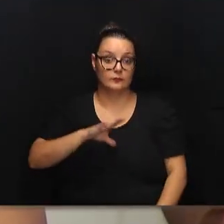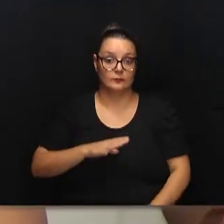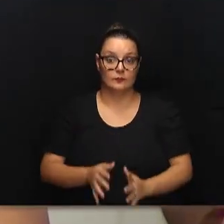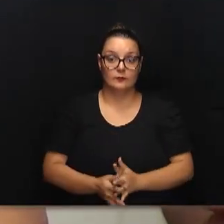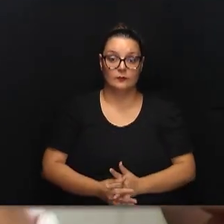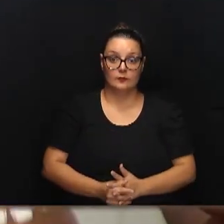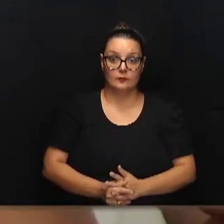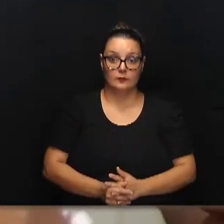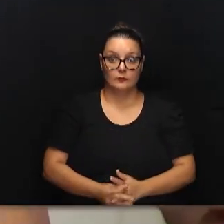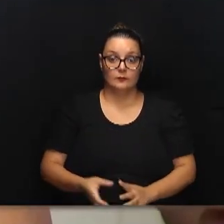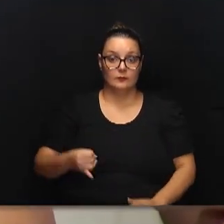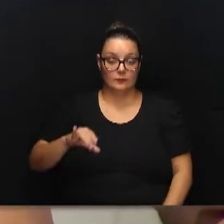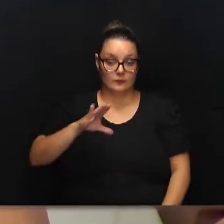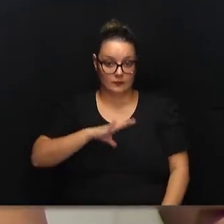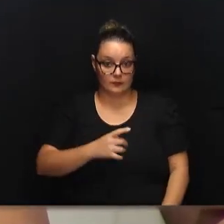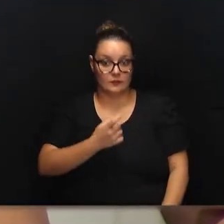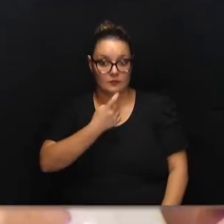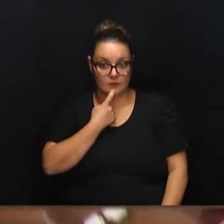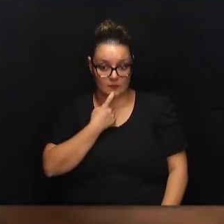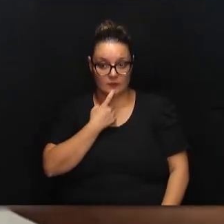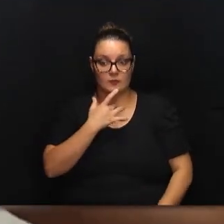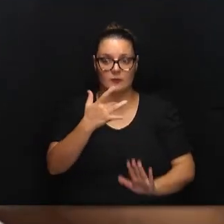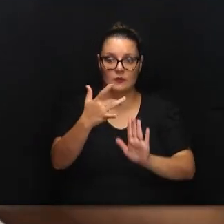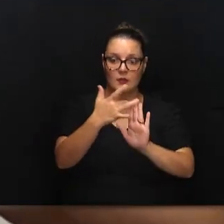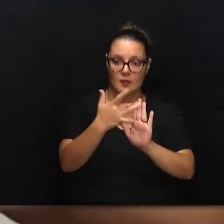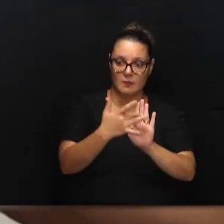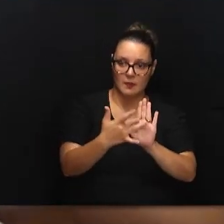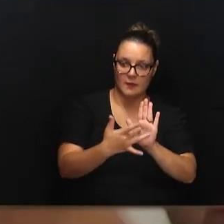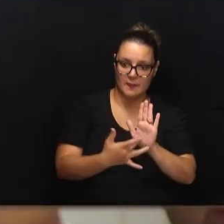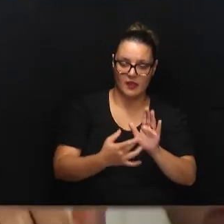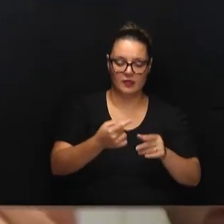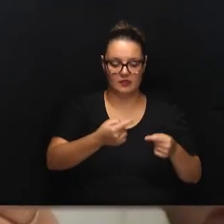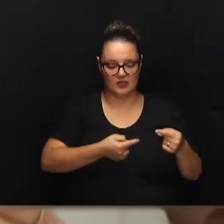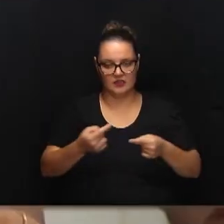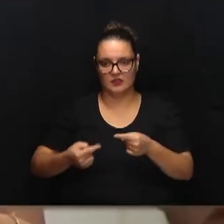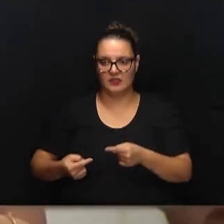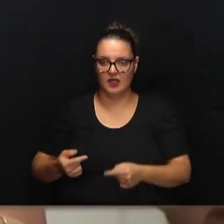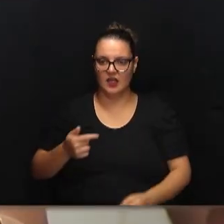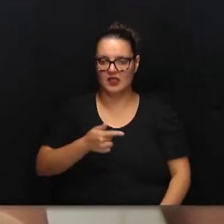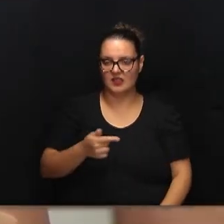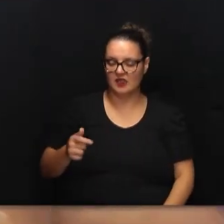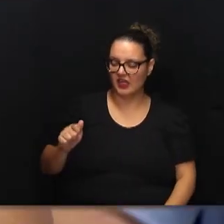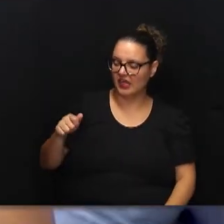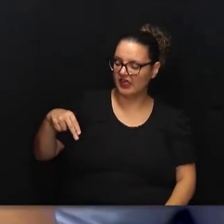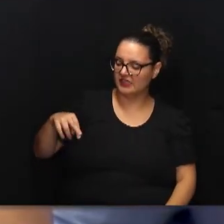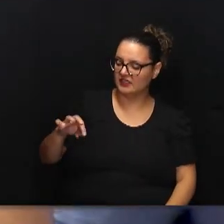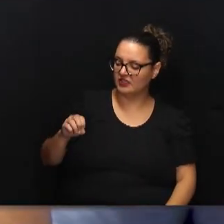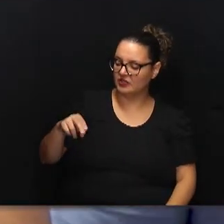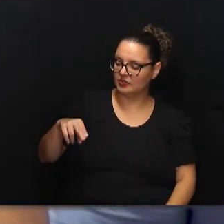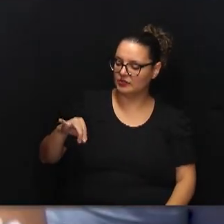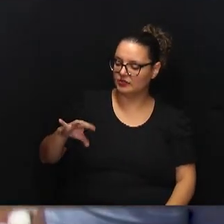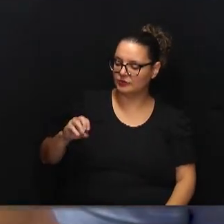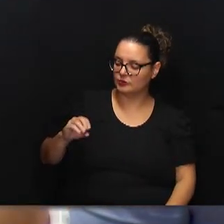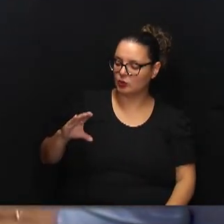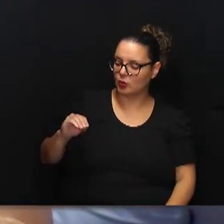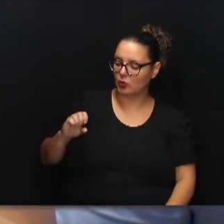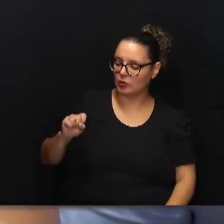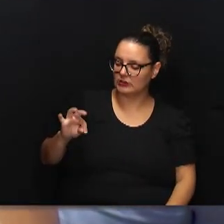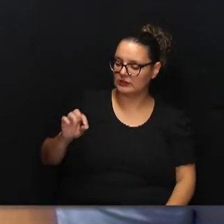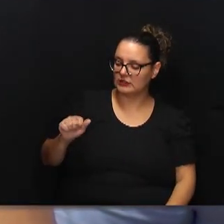Se a cidade de Campinas ela vai pautar, ela vai discutir a Semana Antônio da Costa Santos, em